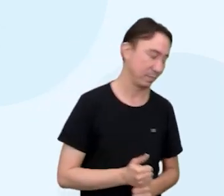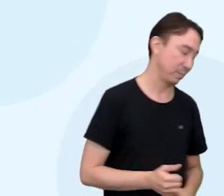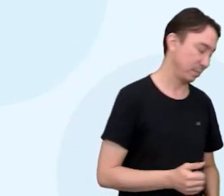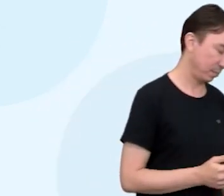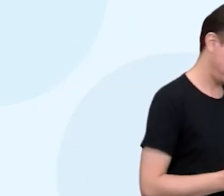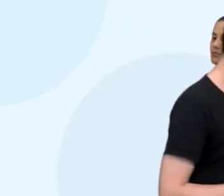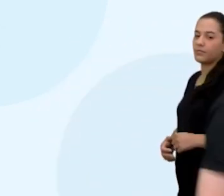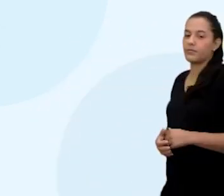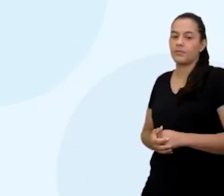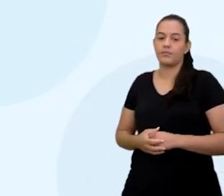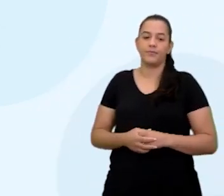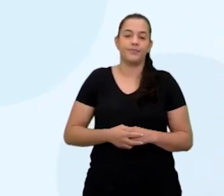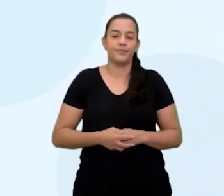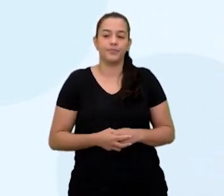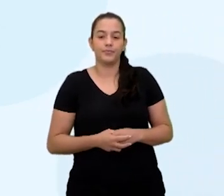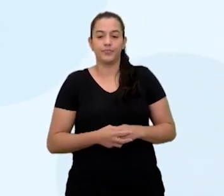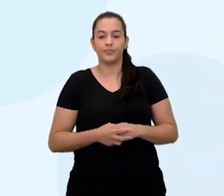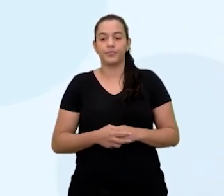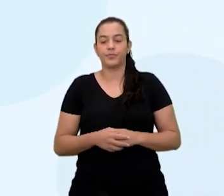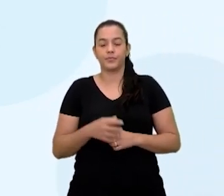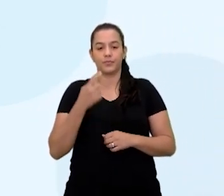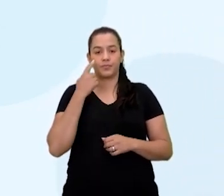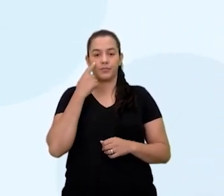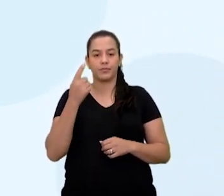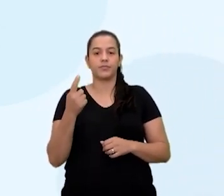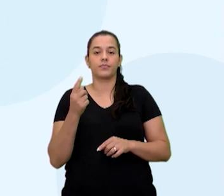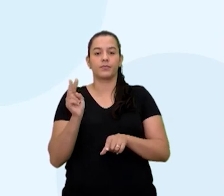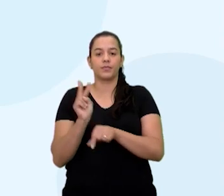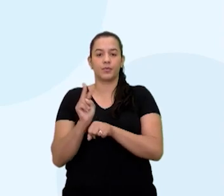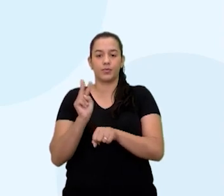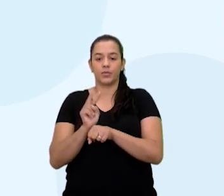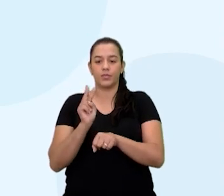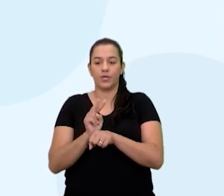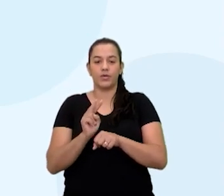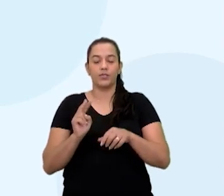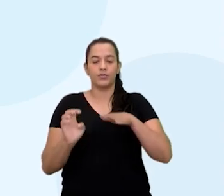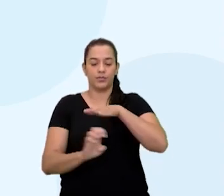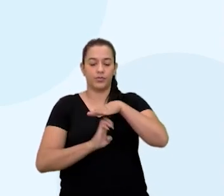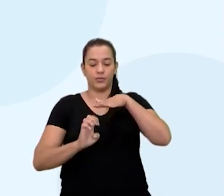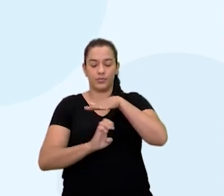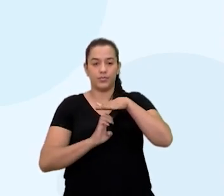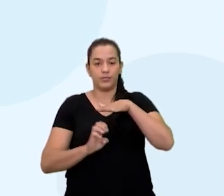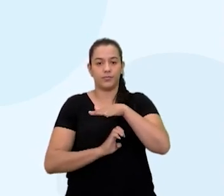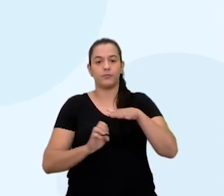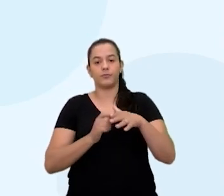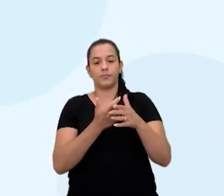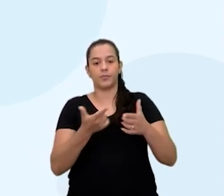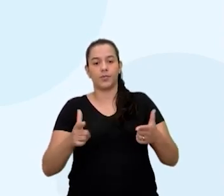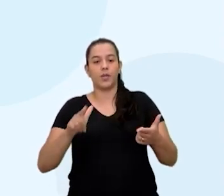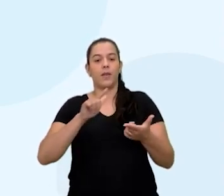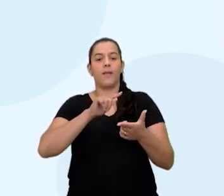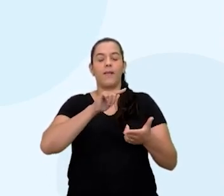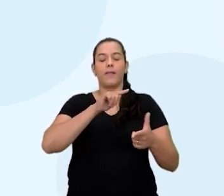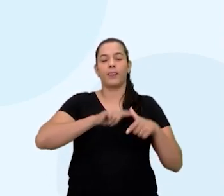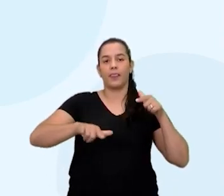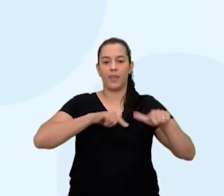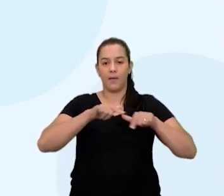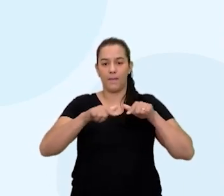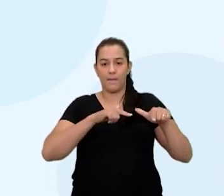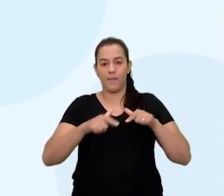cofres públicos sem proteger empresas e impedir precarização do trabalho. Olha os temas. Precarização do trabalho,